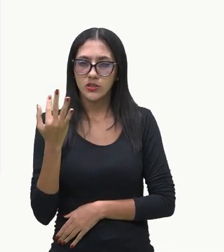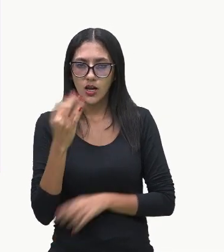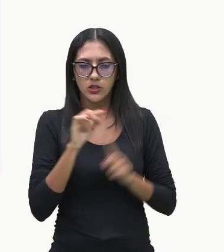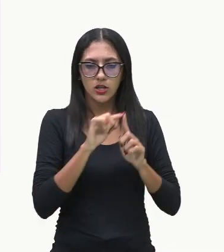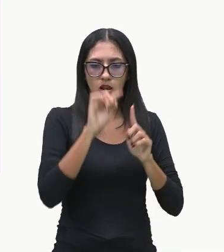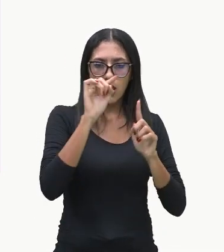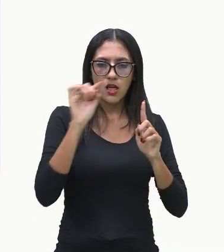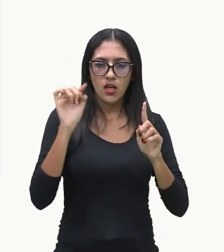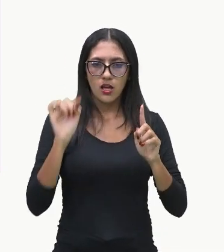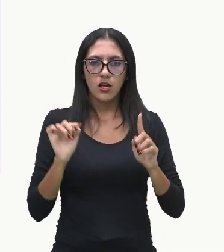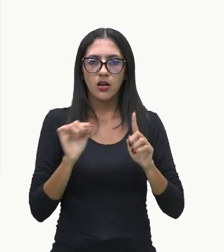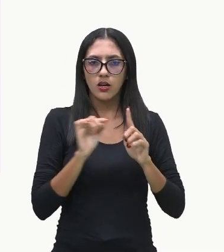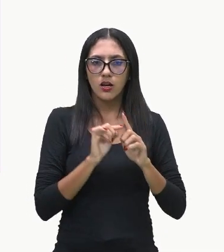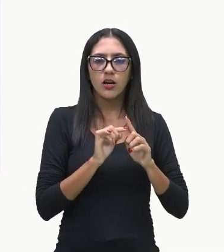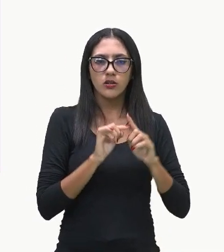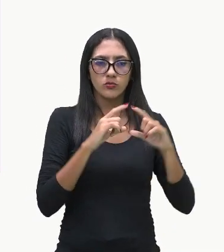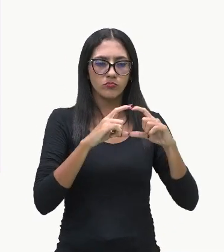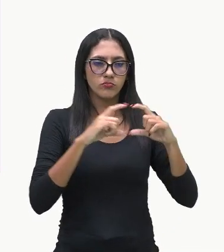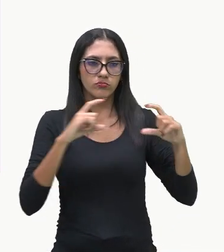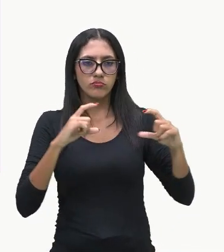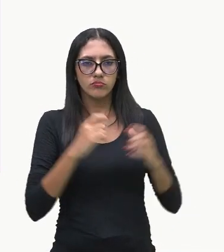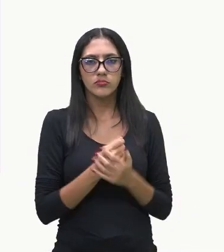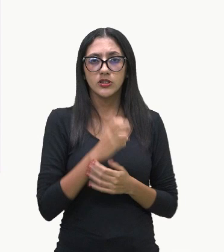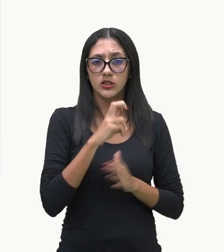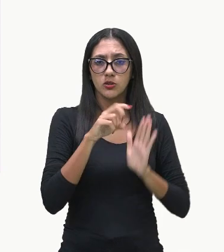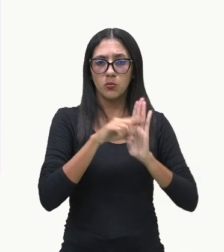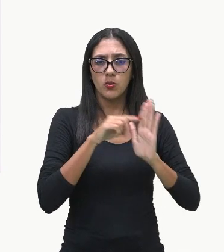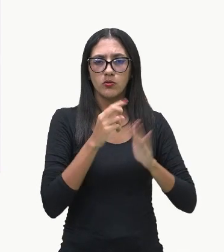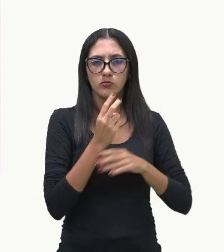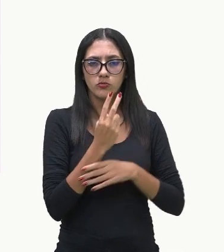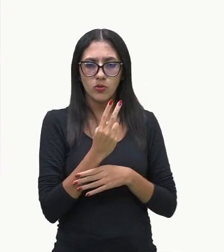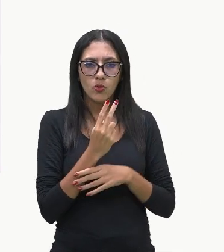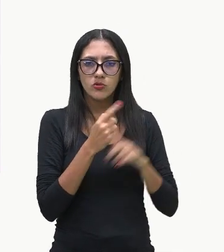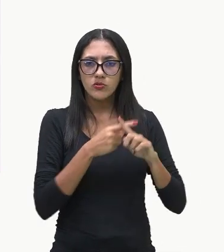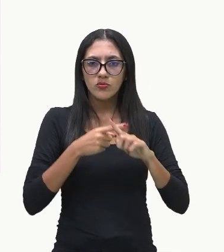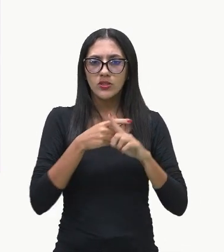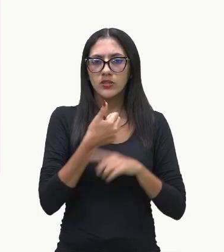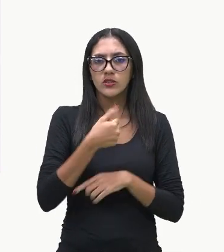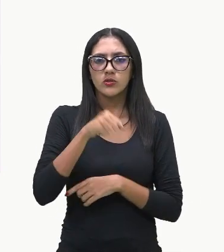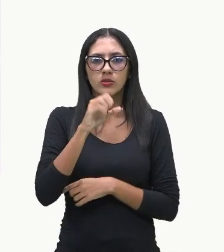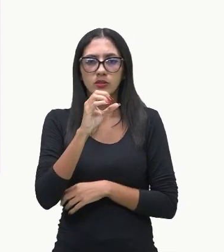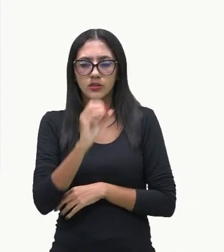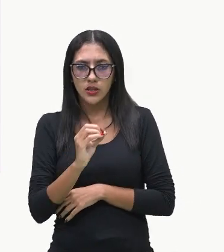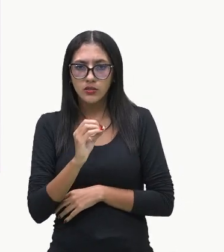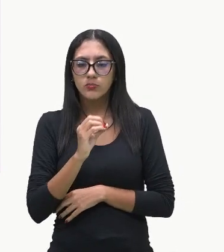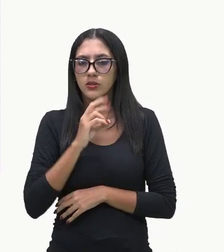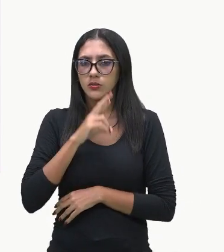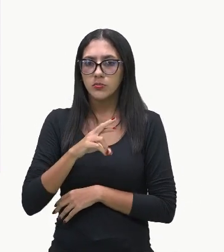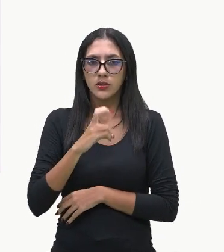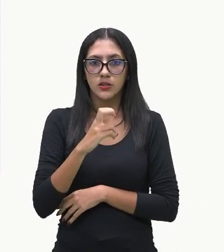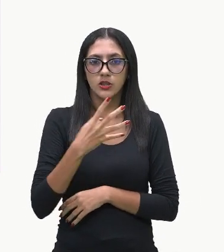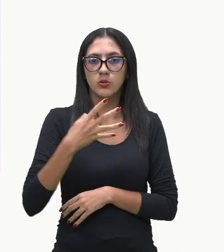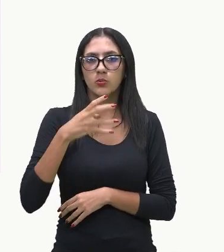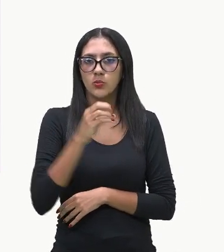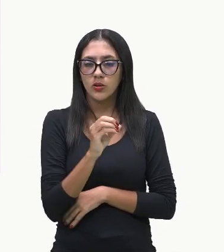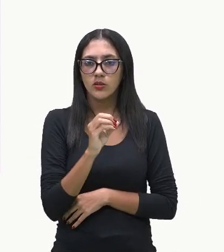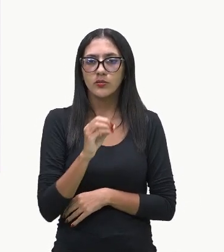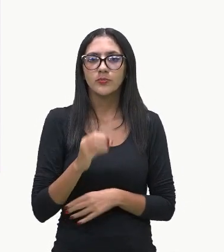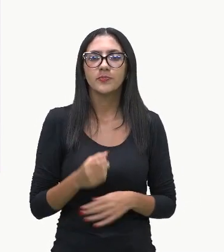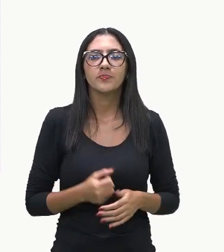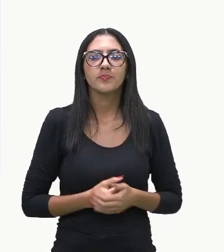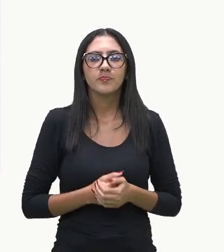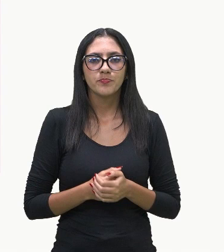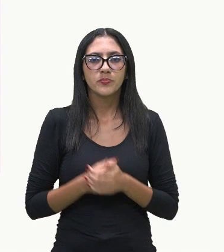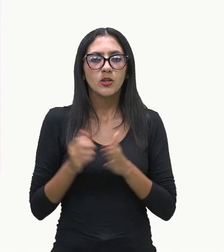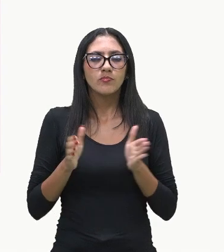Menos 2 que contém na fórmula, ali vai dar 3. 3 vezes 180, 540. Mas